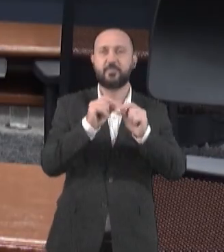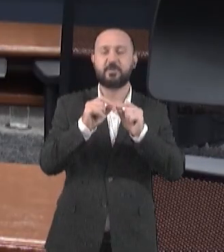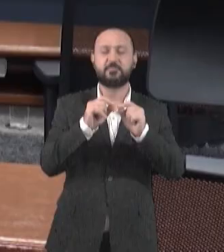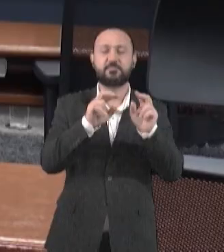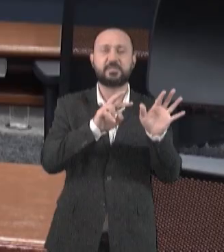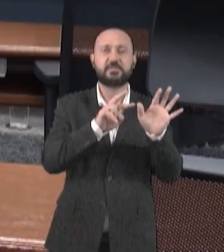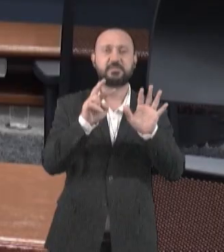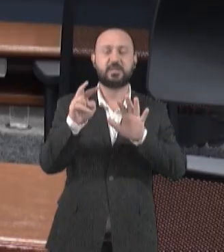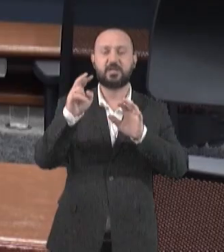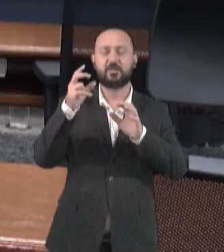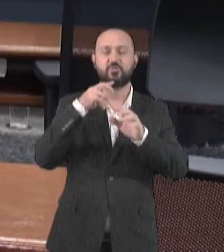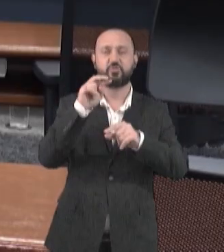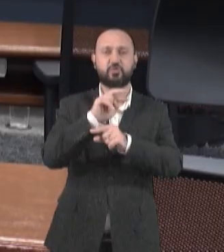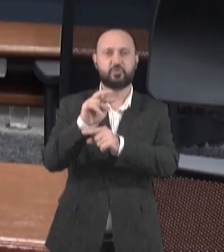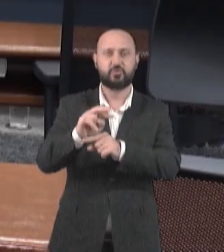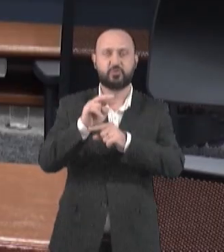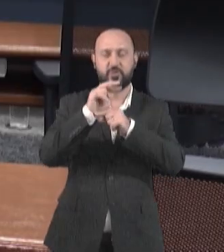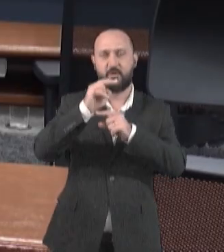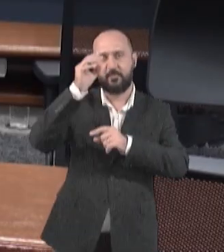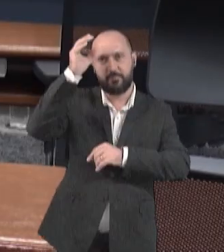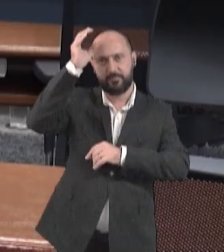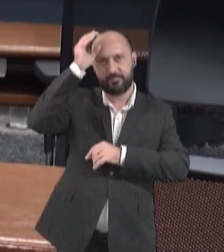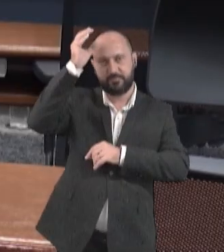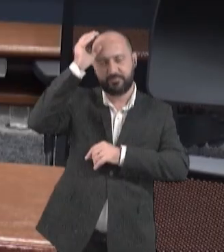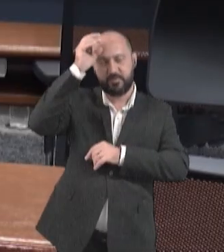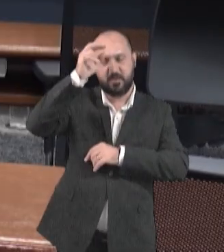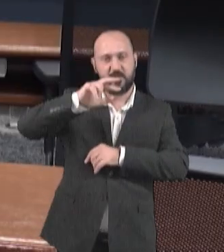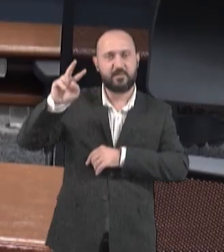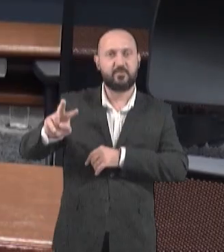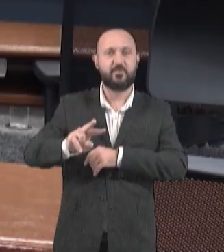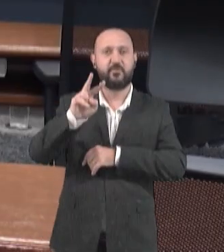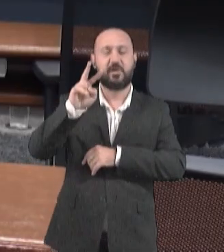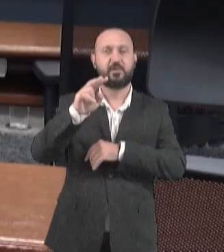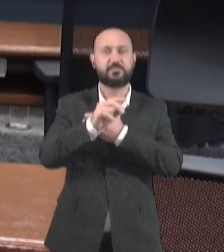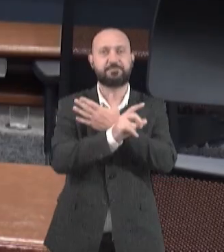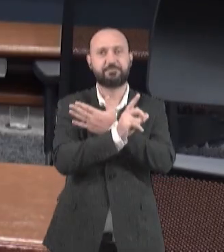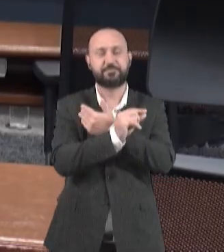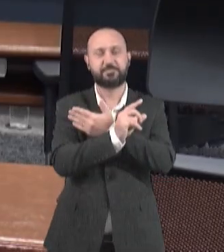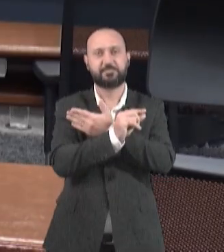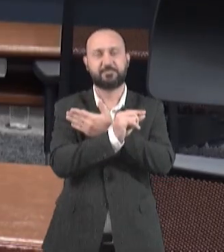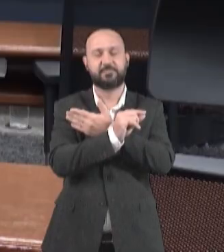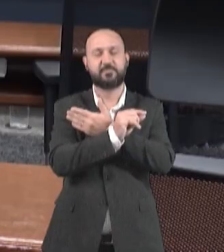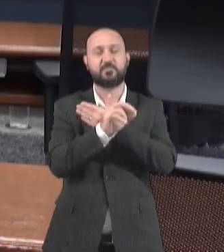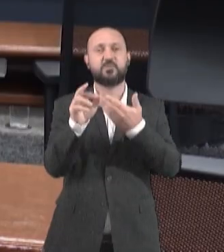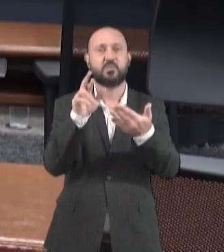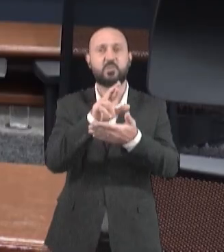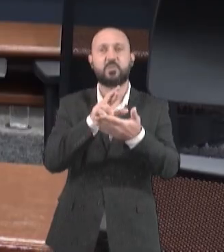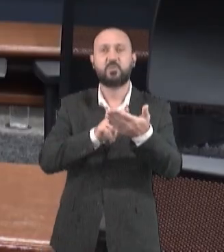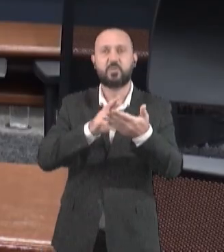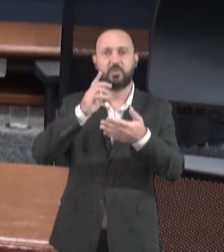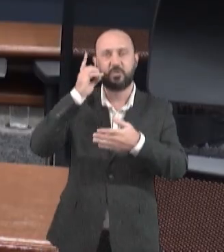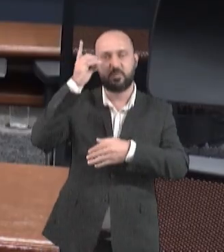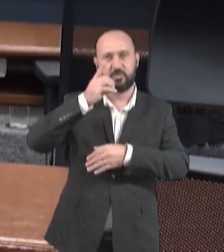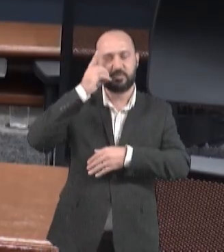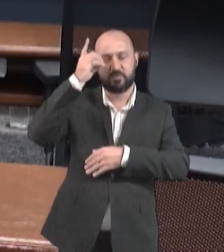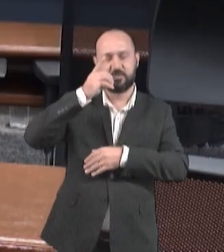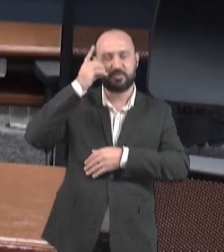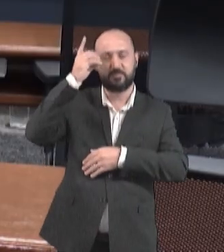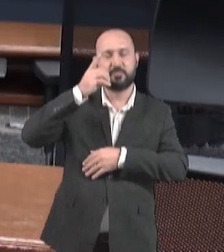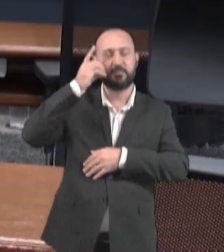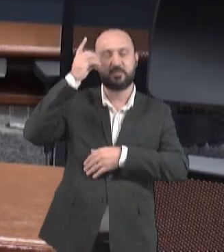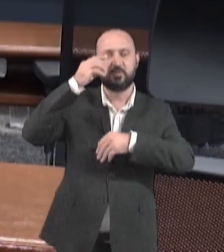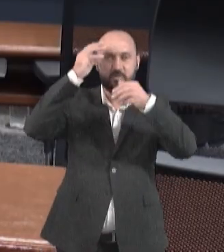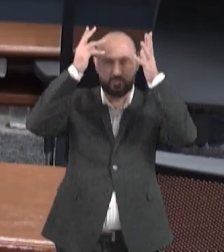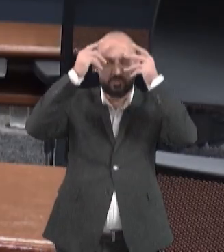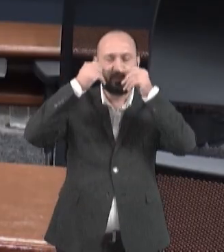da Semana de Conservação, Conscientização e Valorização do Pantanal. Segundo o relator da matéria, deputado Paulo Duarte,